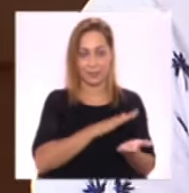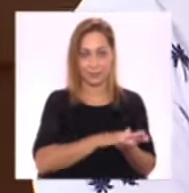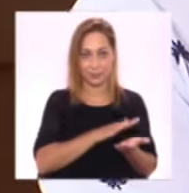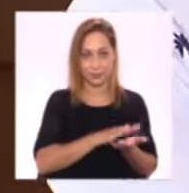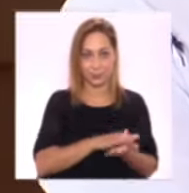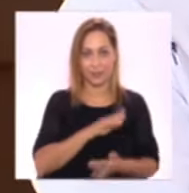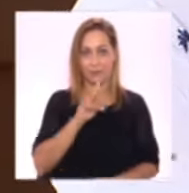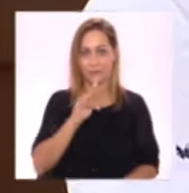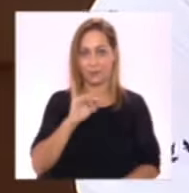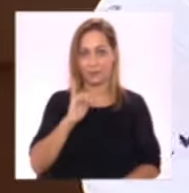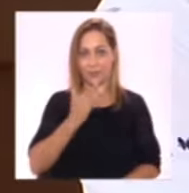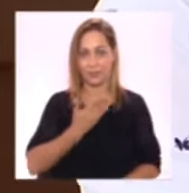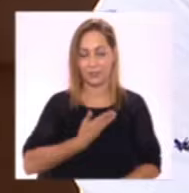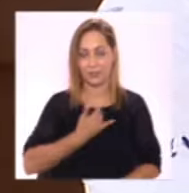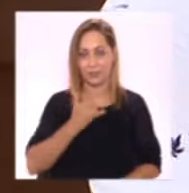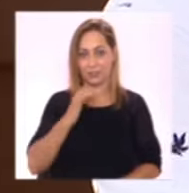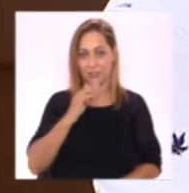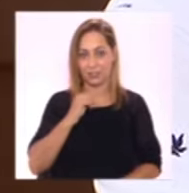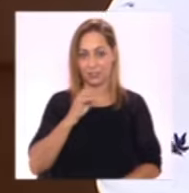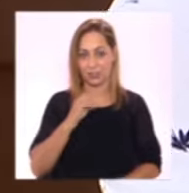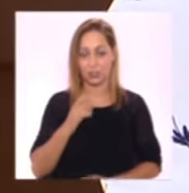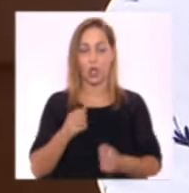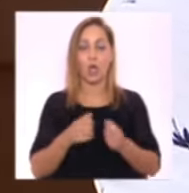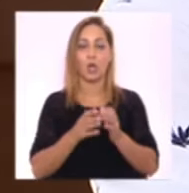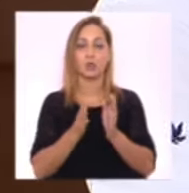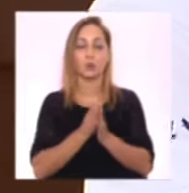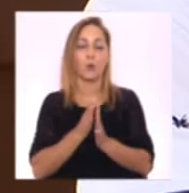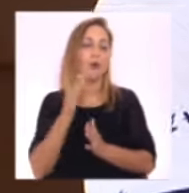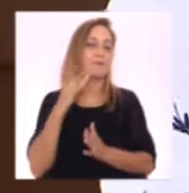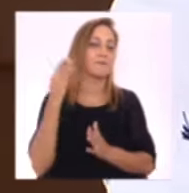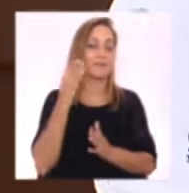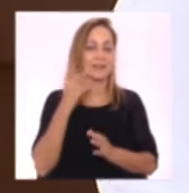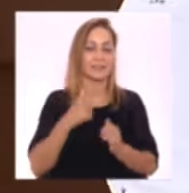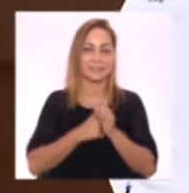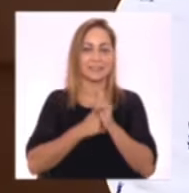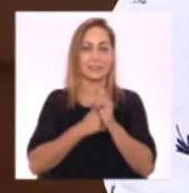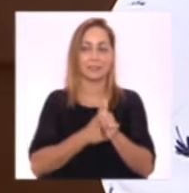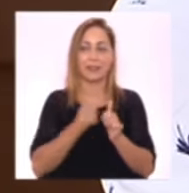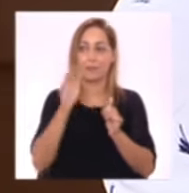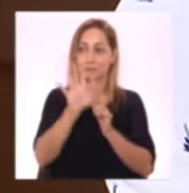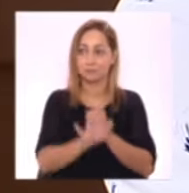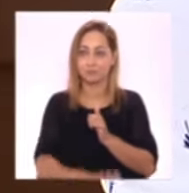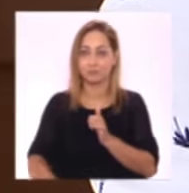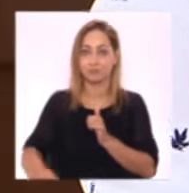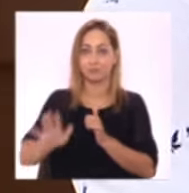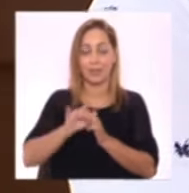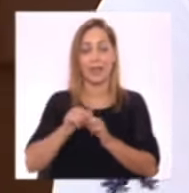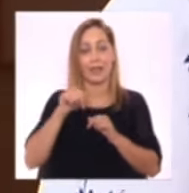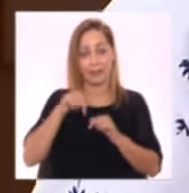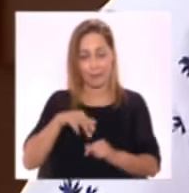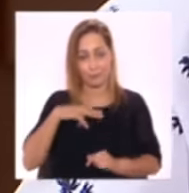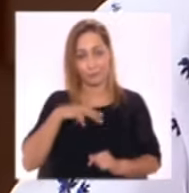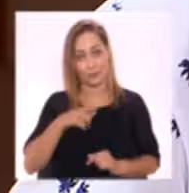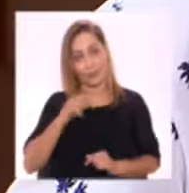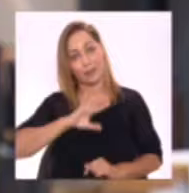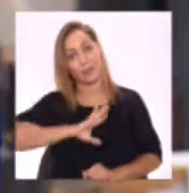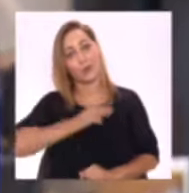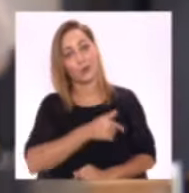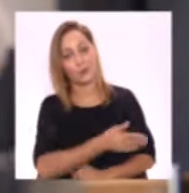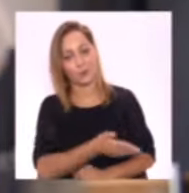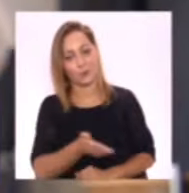Disco e a todos os meus fãs e seguidores espalhados por Portugal e pelas 4 cantos do mundo. Muito bem. Ruben, manda um grande